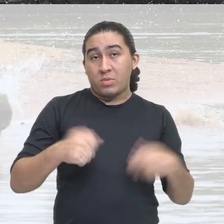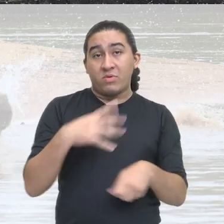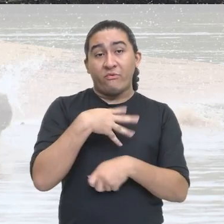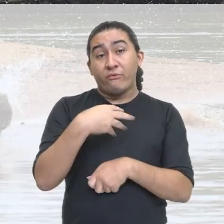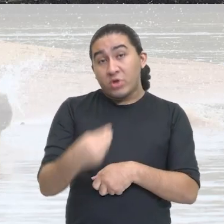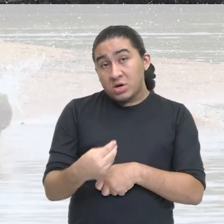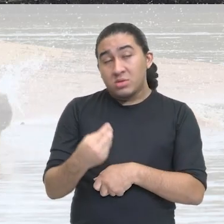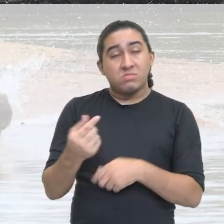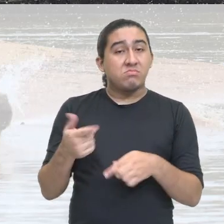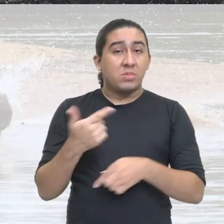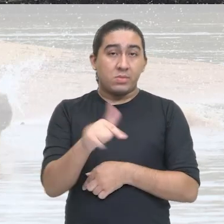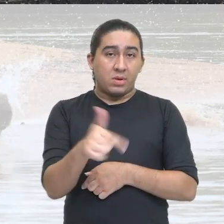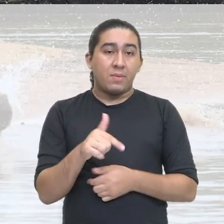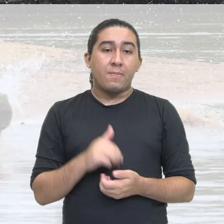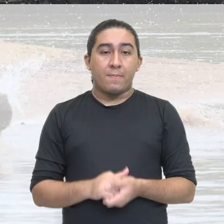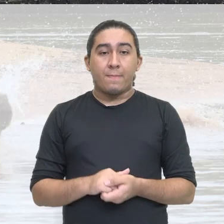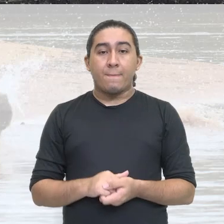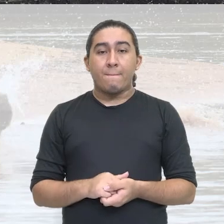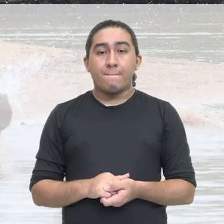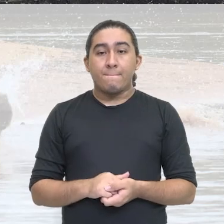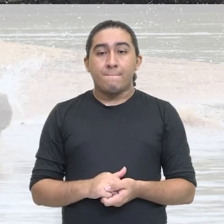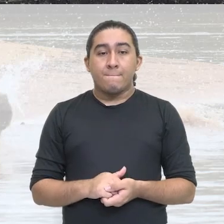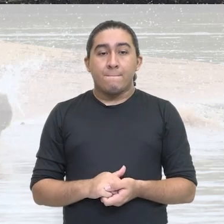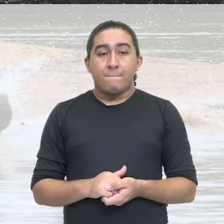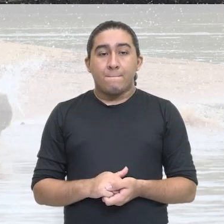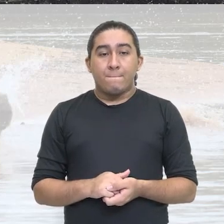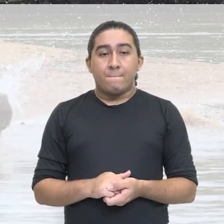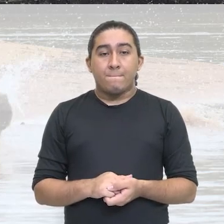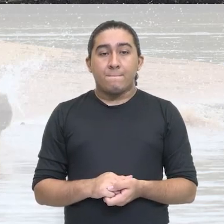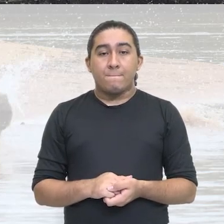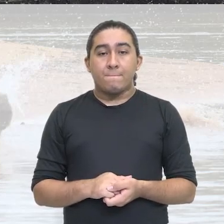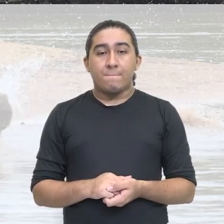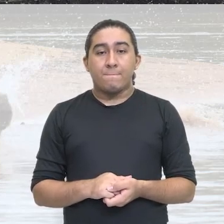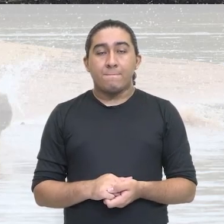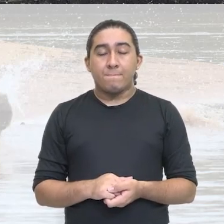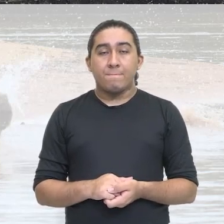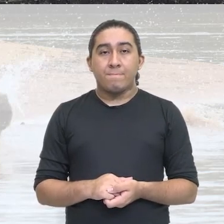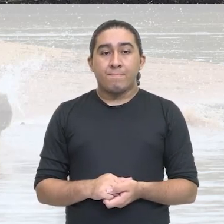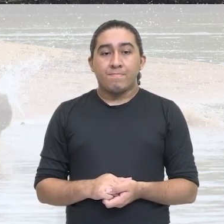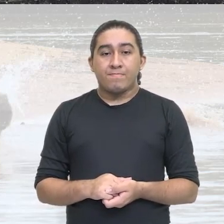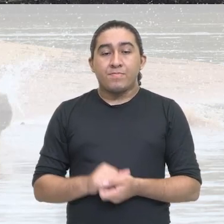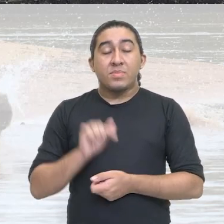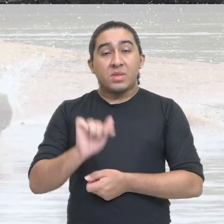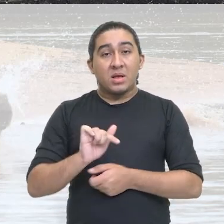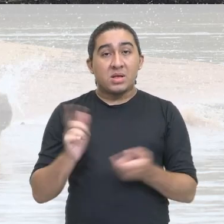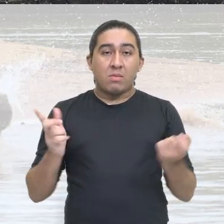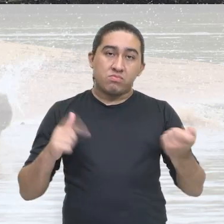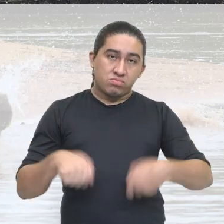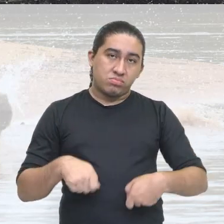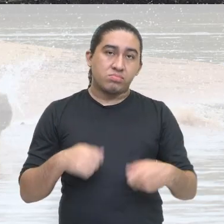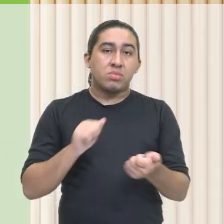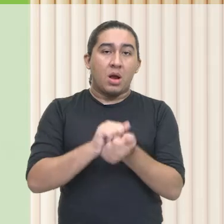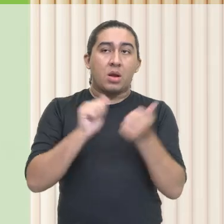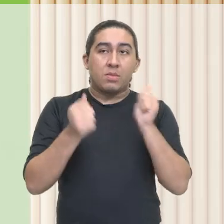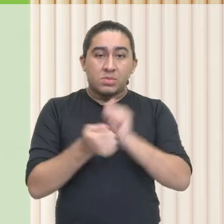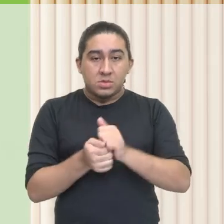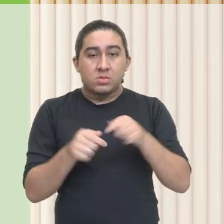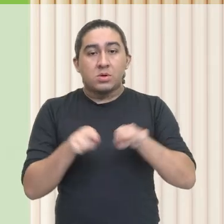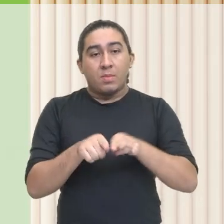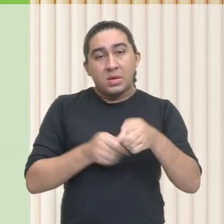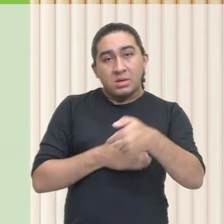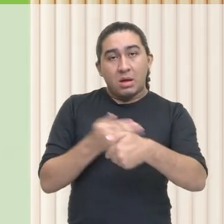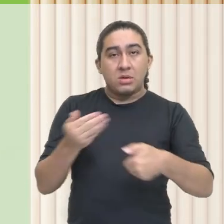adulta não vai se reproduzir naquele ambiente então E esses são processos de adaptação são processos de